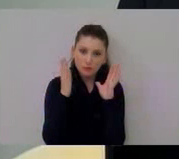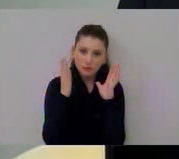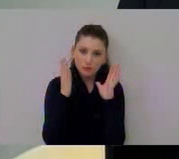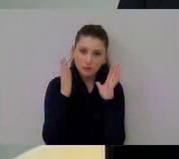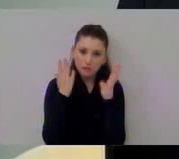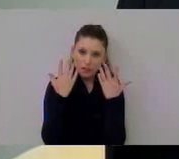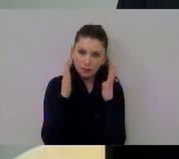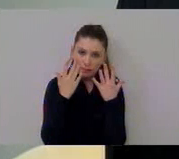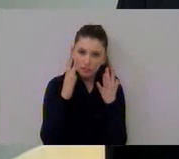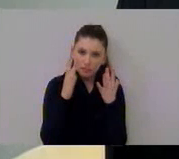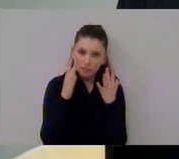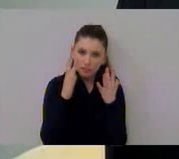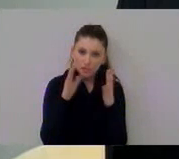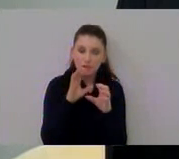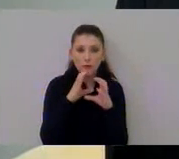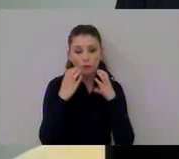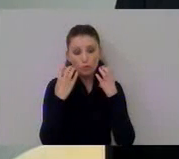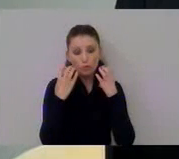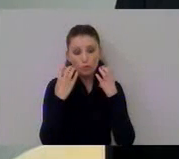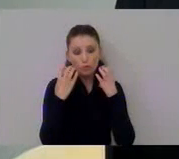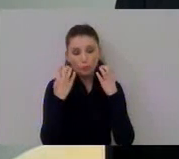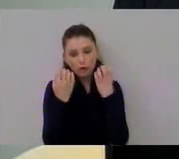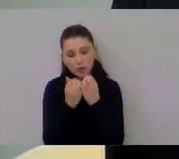juntamente com os vereadores,